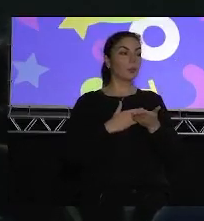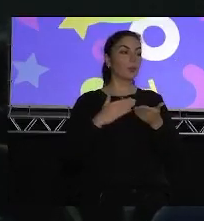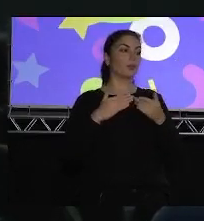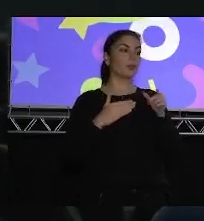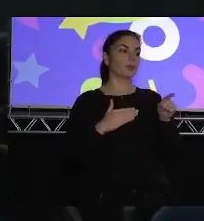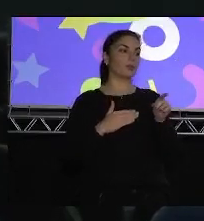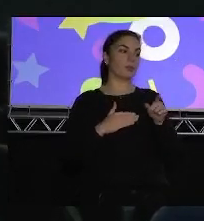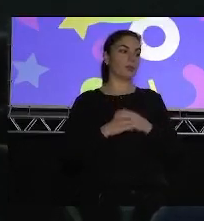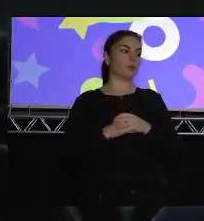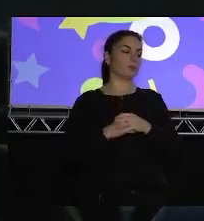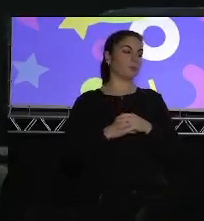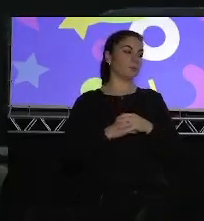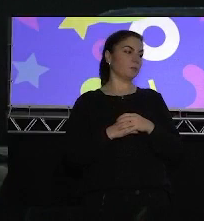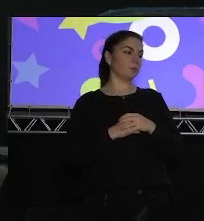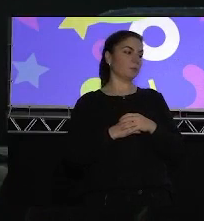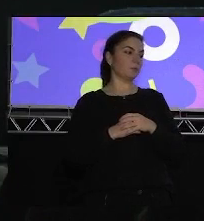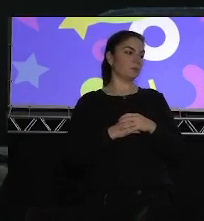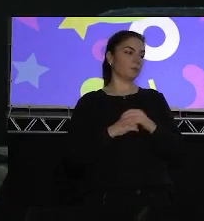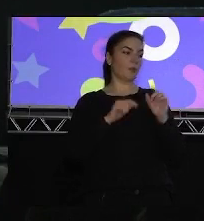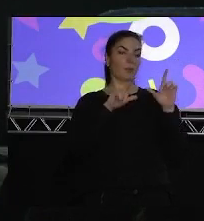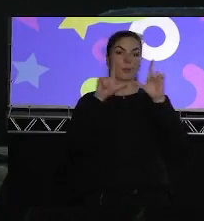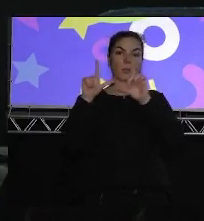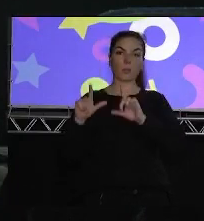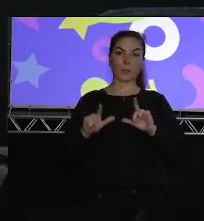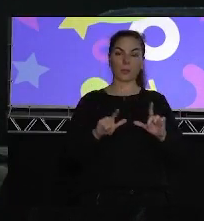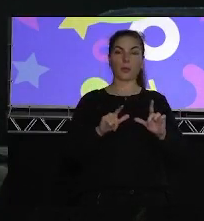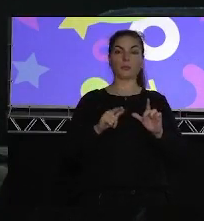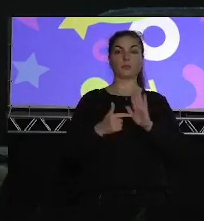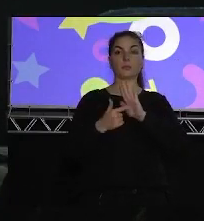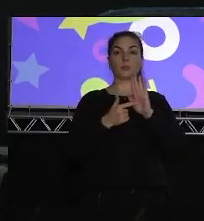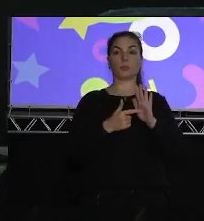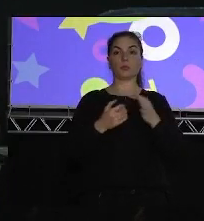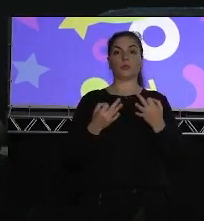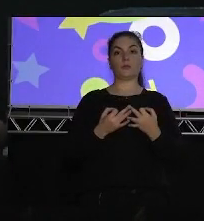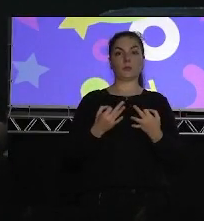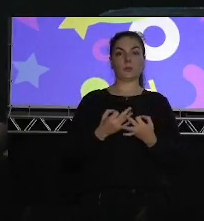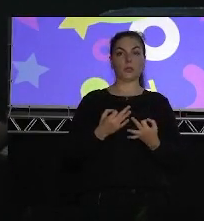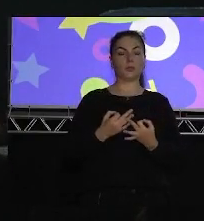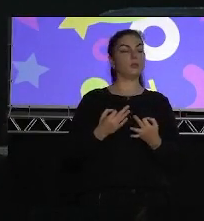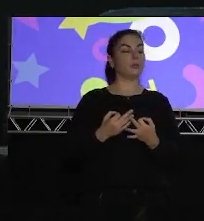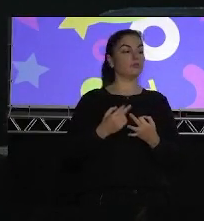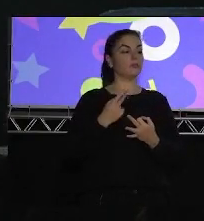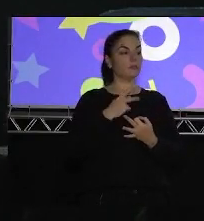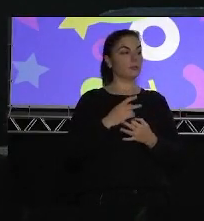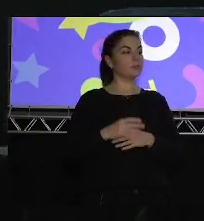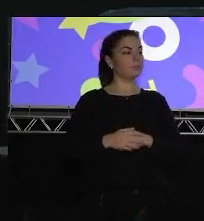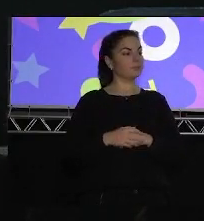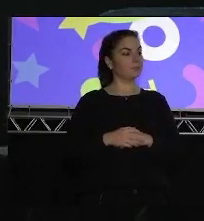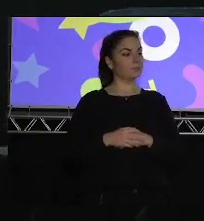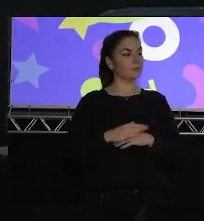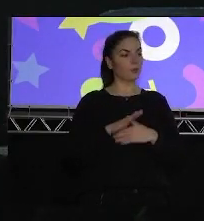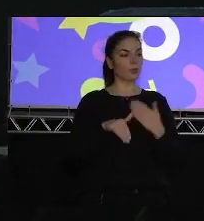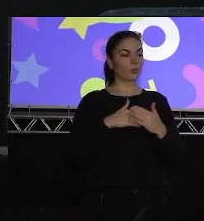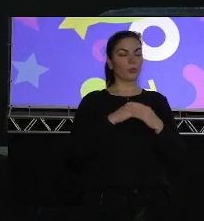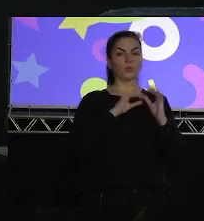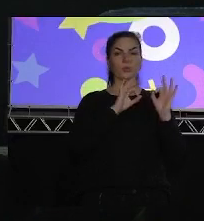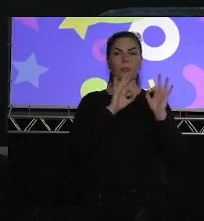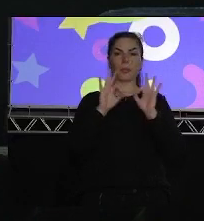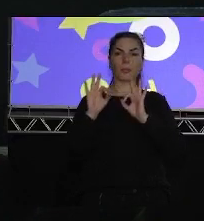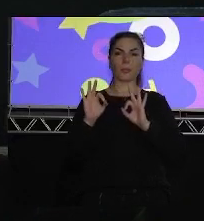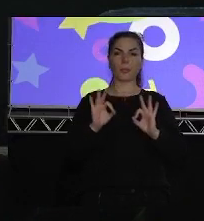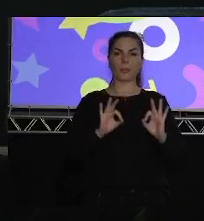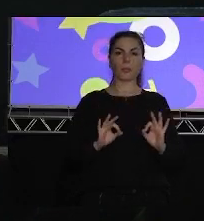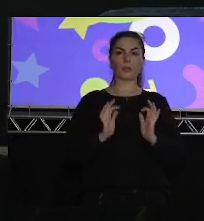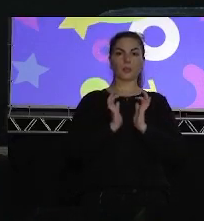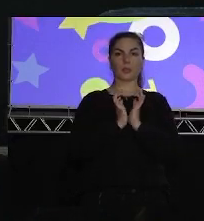dessa delivery planning. Aqui tem a eficiência que foi demonstrada durante essa delivery review, toda a eficiência da equipe